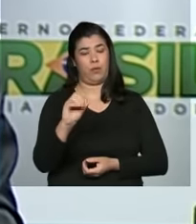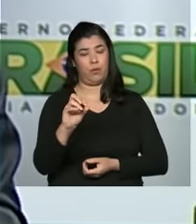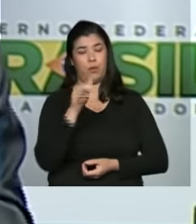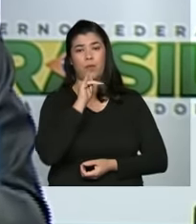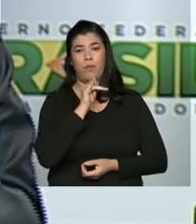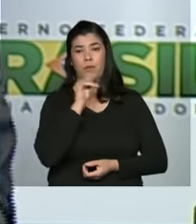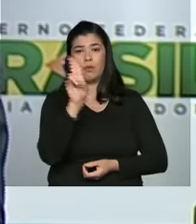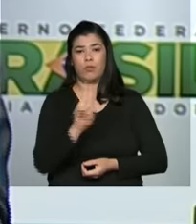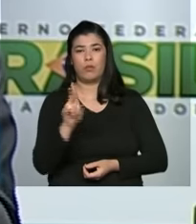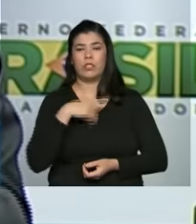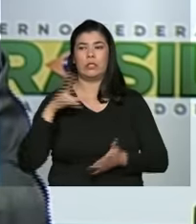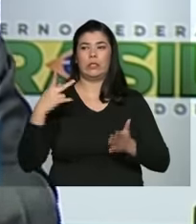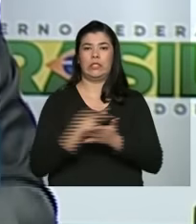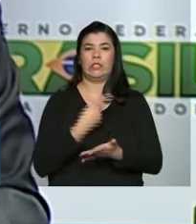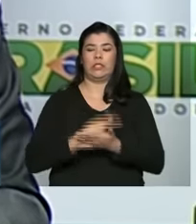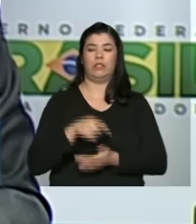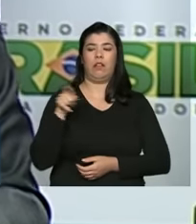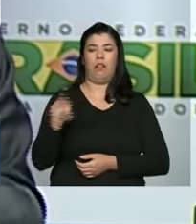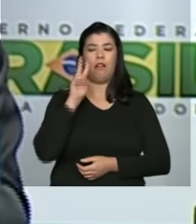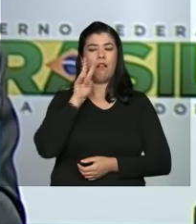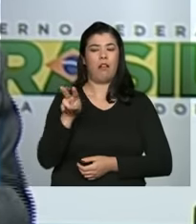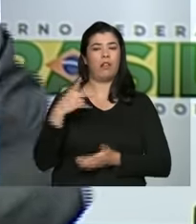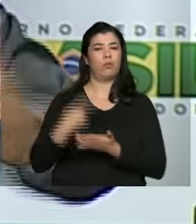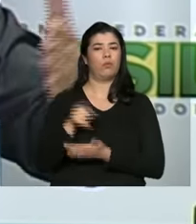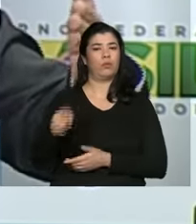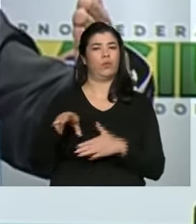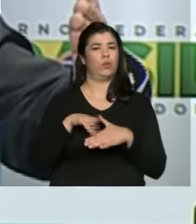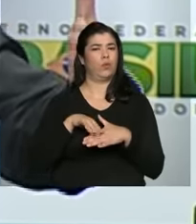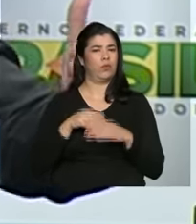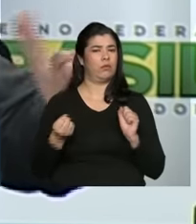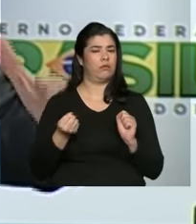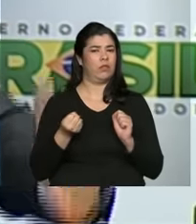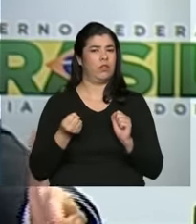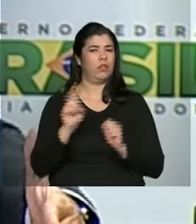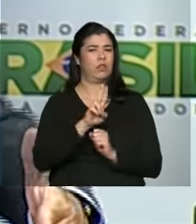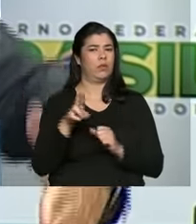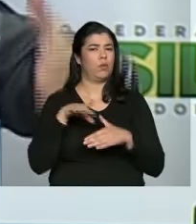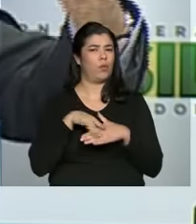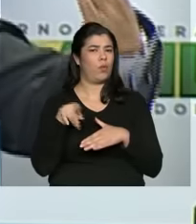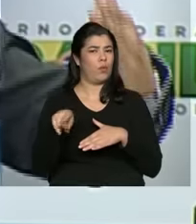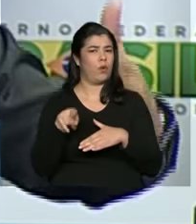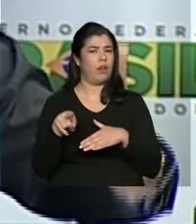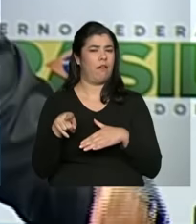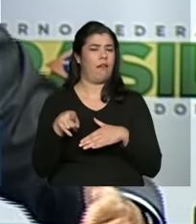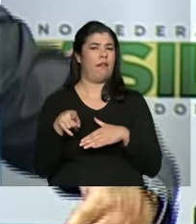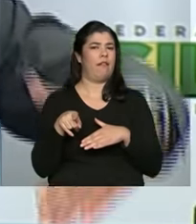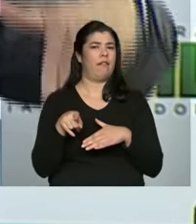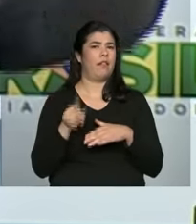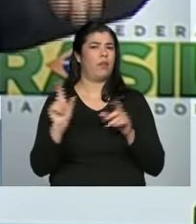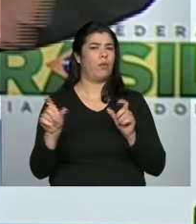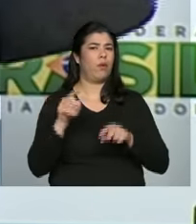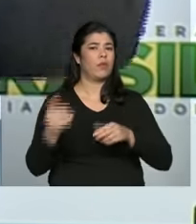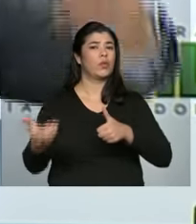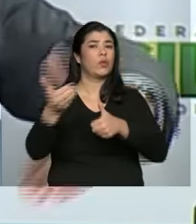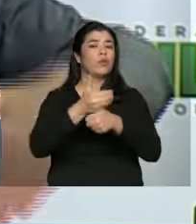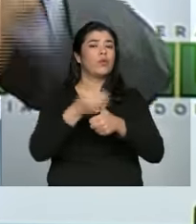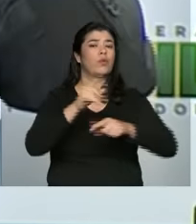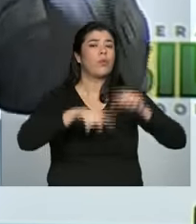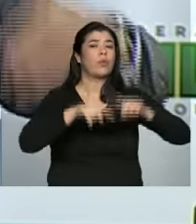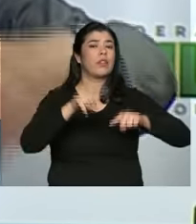Clínica quando tá frente a tal doença se usa tal dispositivo médico Em tais circunstâncias a partir das